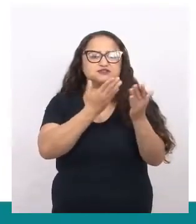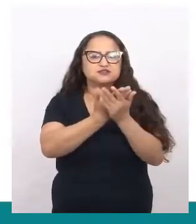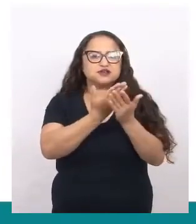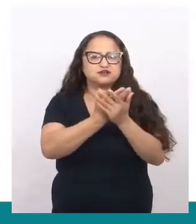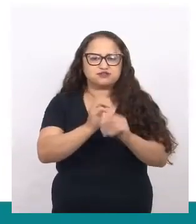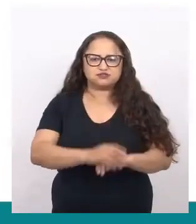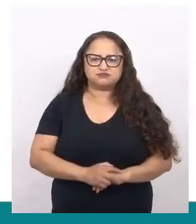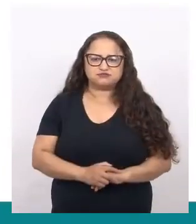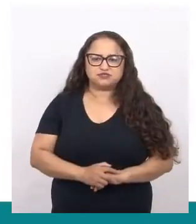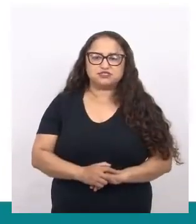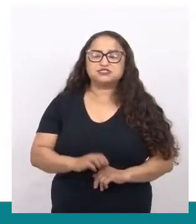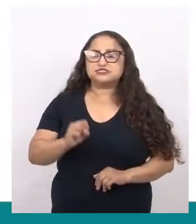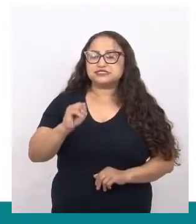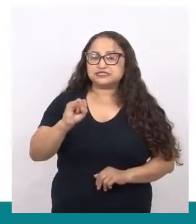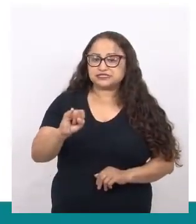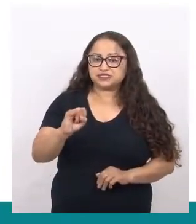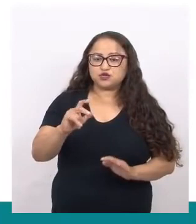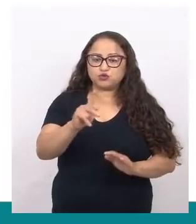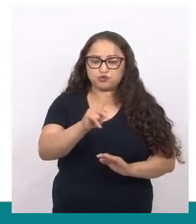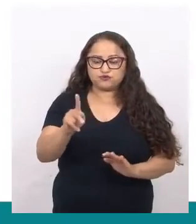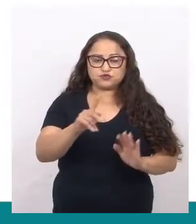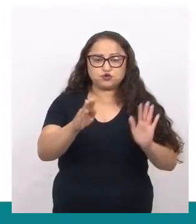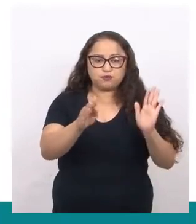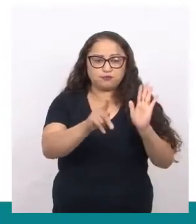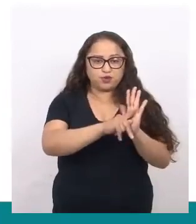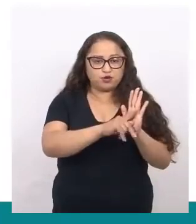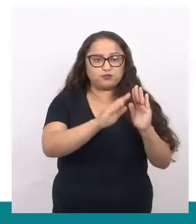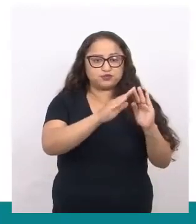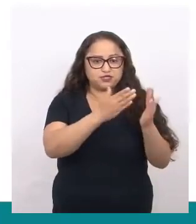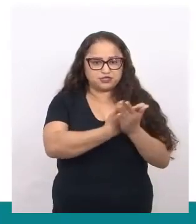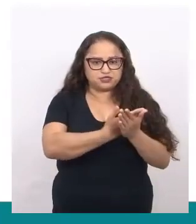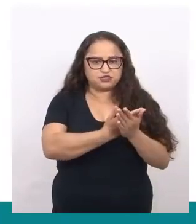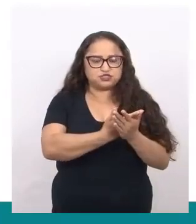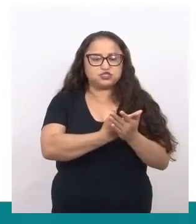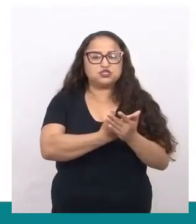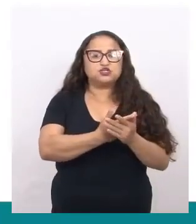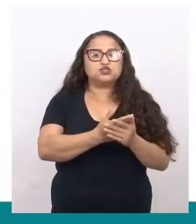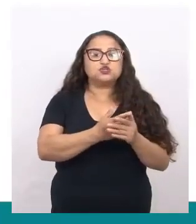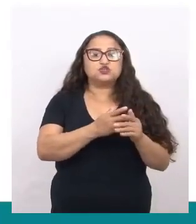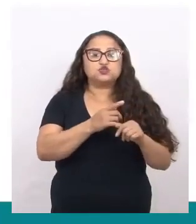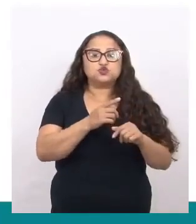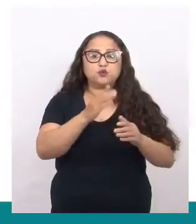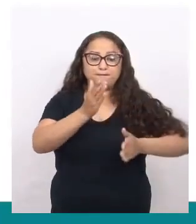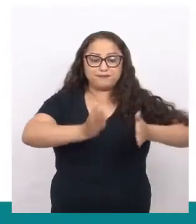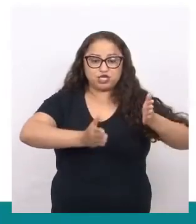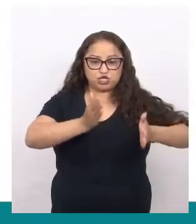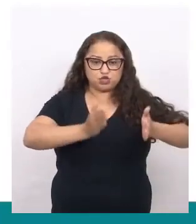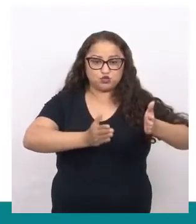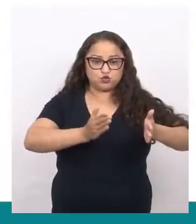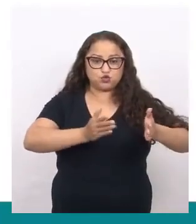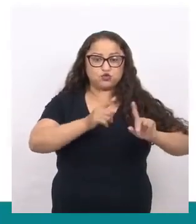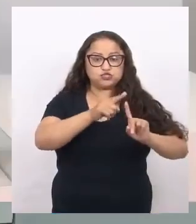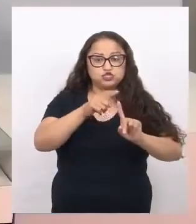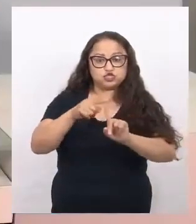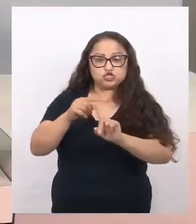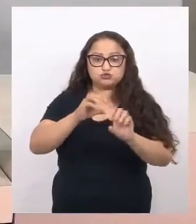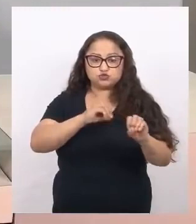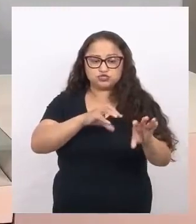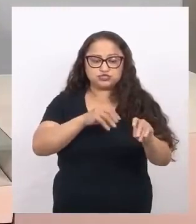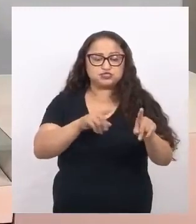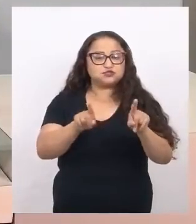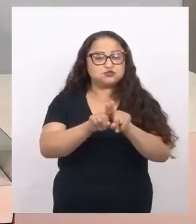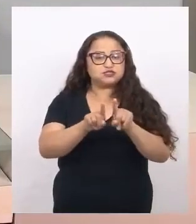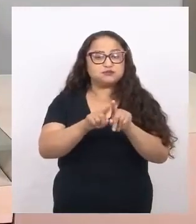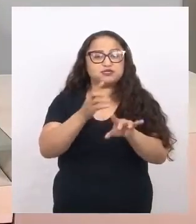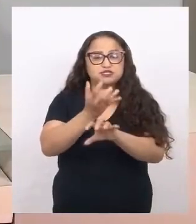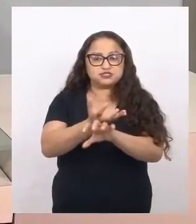do efetivo, ele vai manifestar interesse no turno, no tipo de ensino, e também nas disciplinas, né?